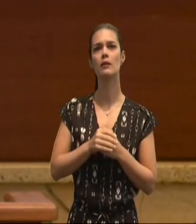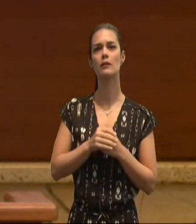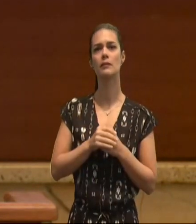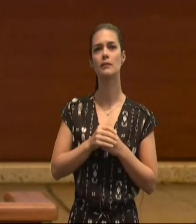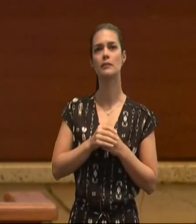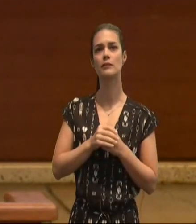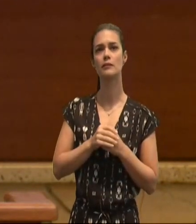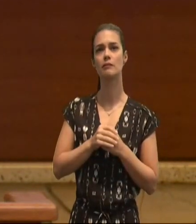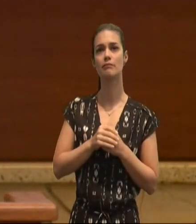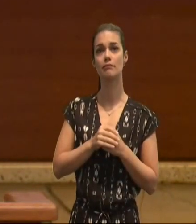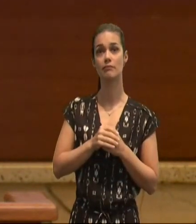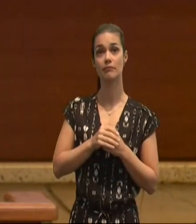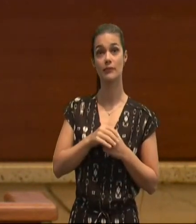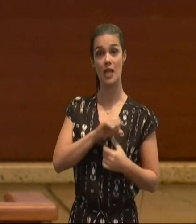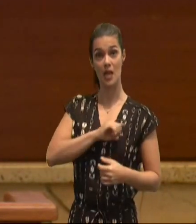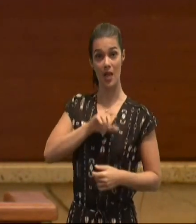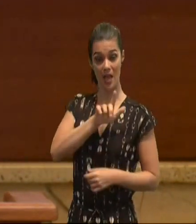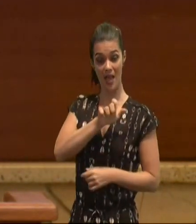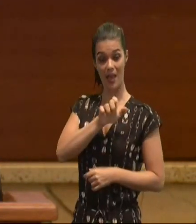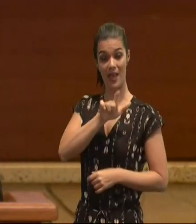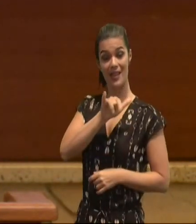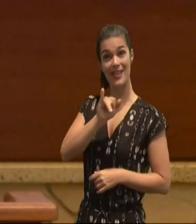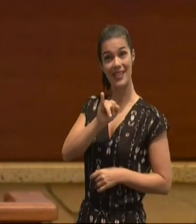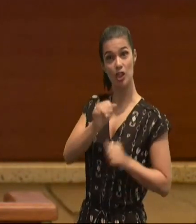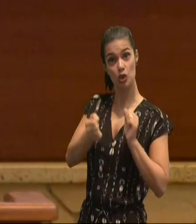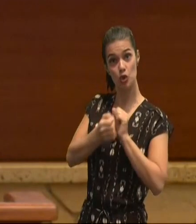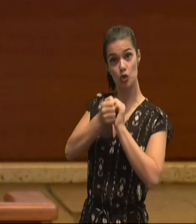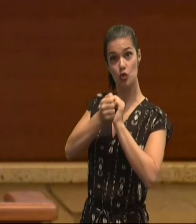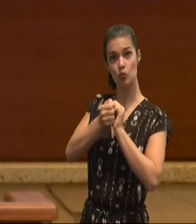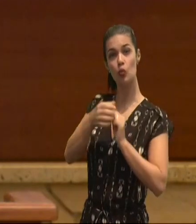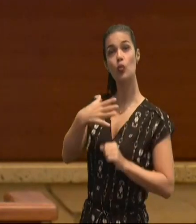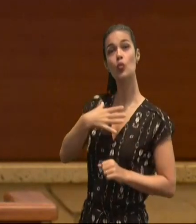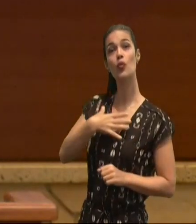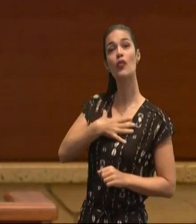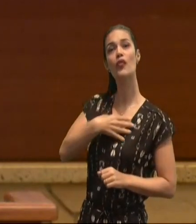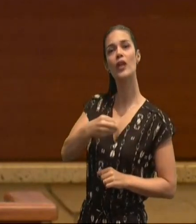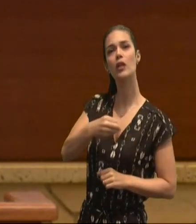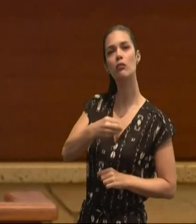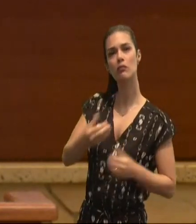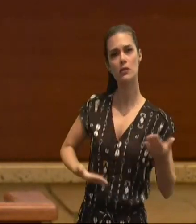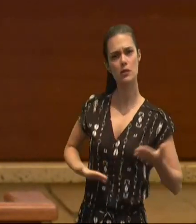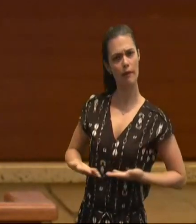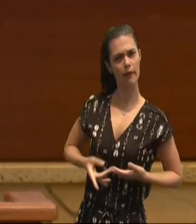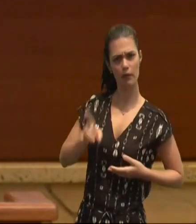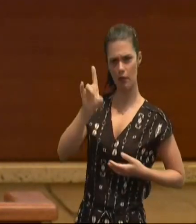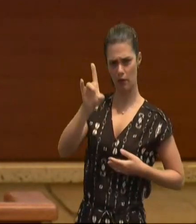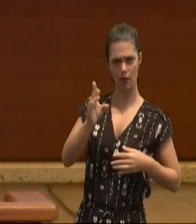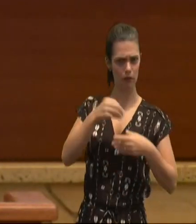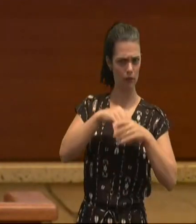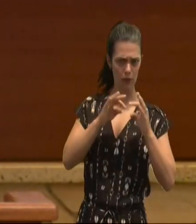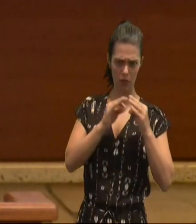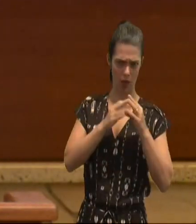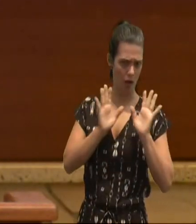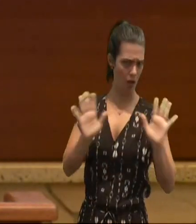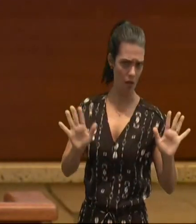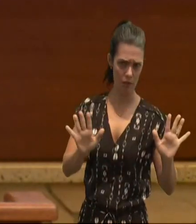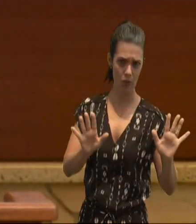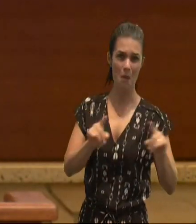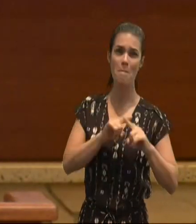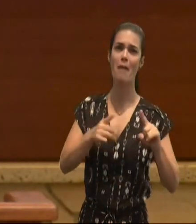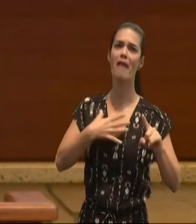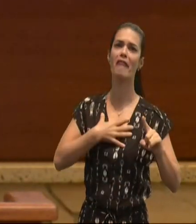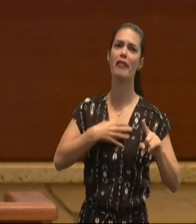Eli servindo a Deus como sacerdote juntamente com seus filhos. E percebemos estes filhos